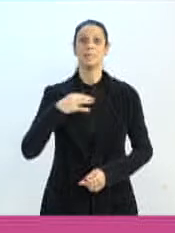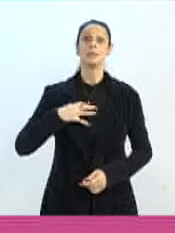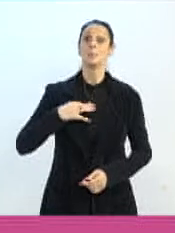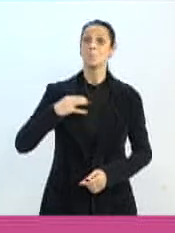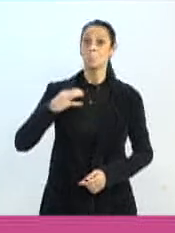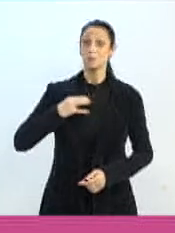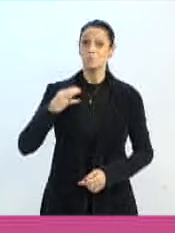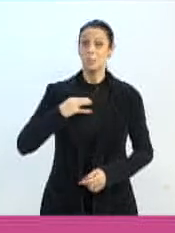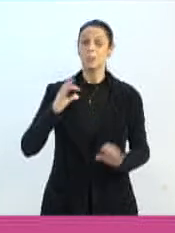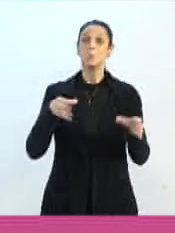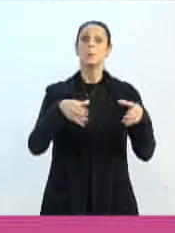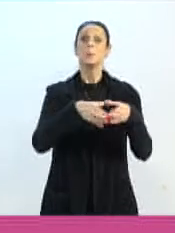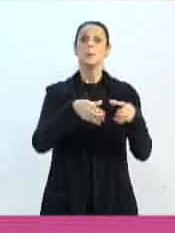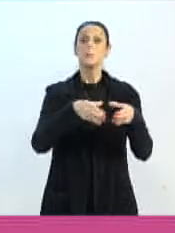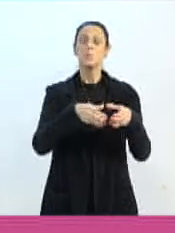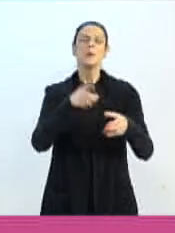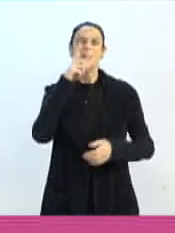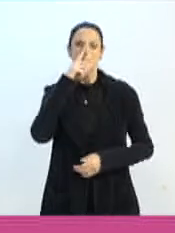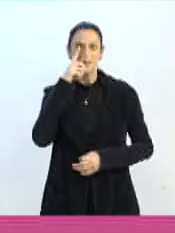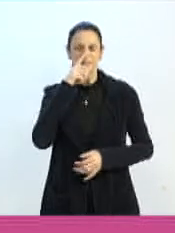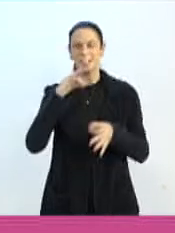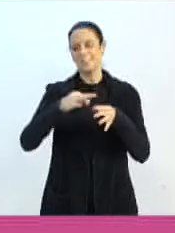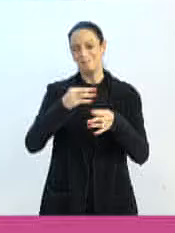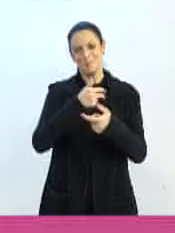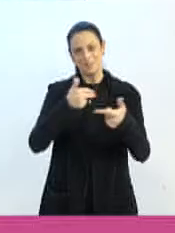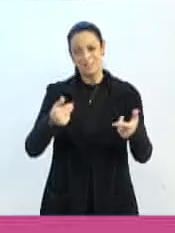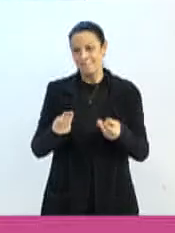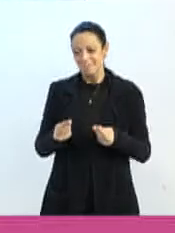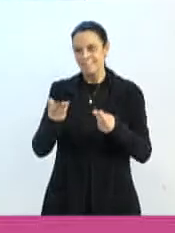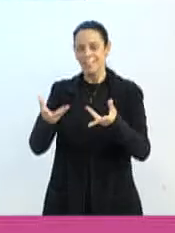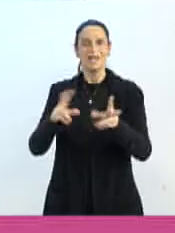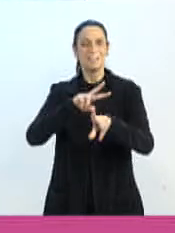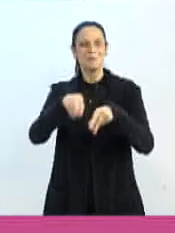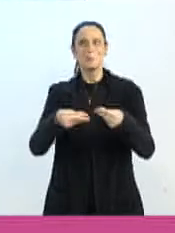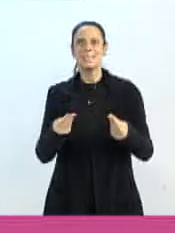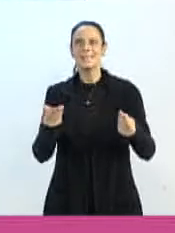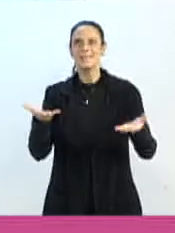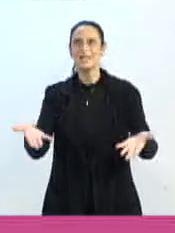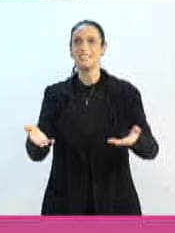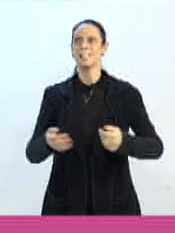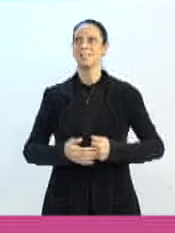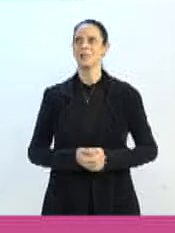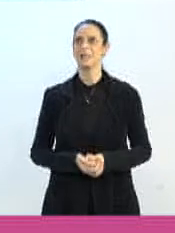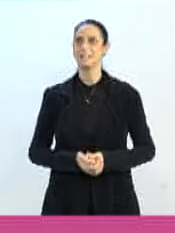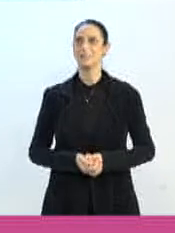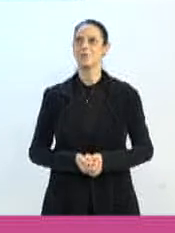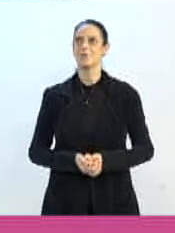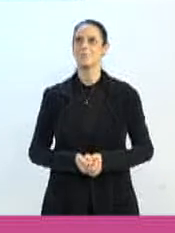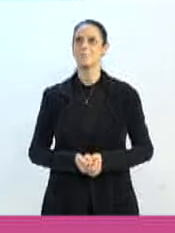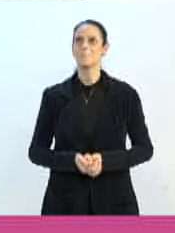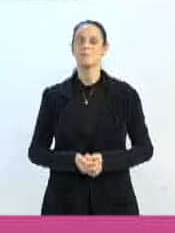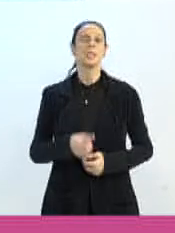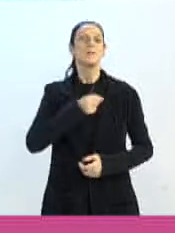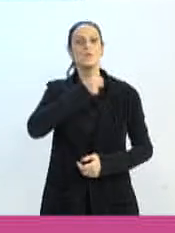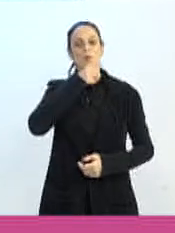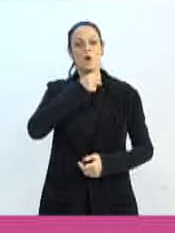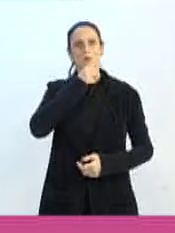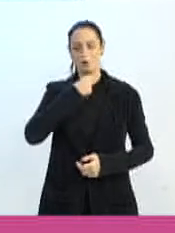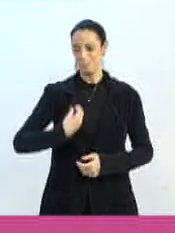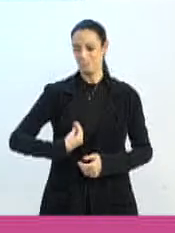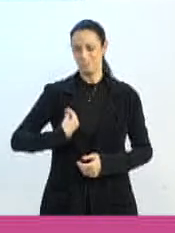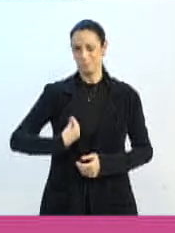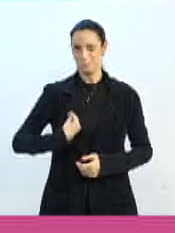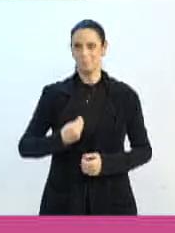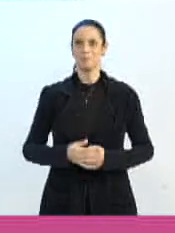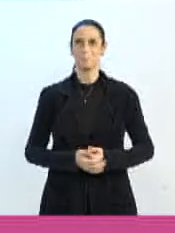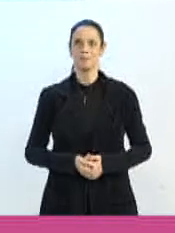voluntárias dos clubes de mães que cederam brindes para entregar para as avós que estavam no momento.